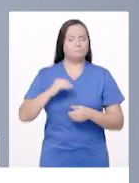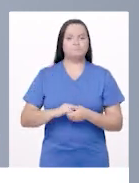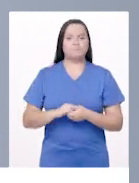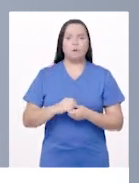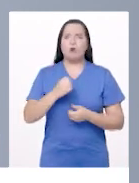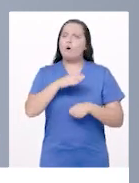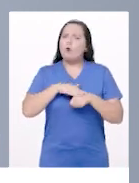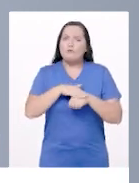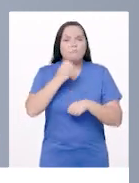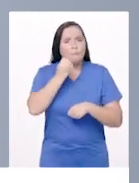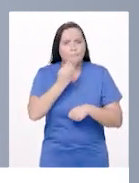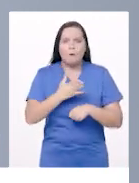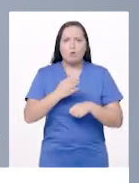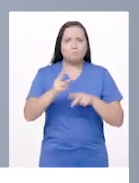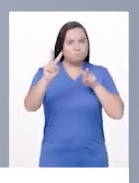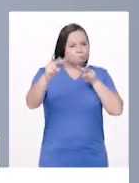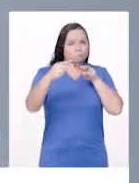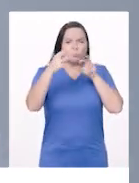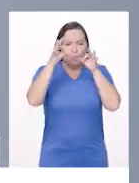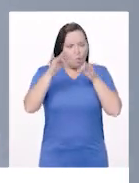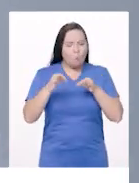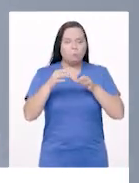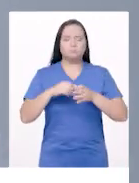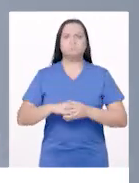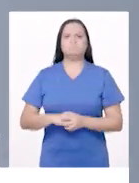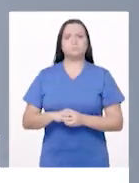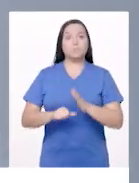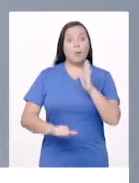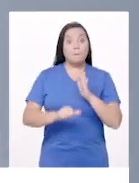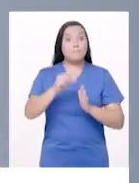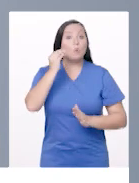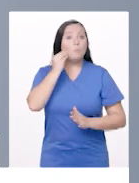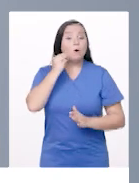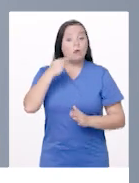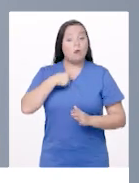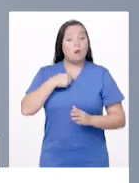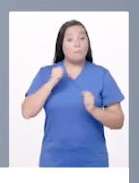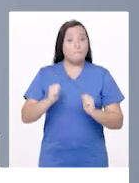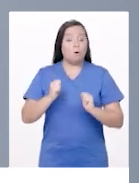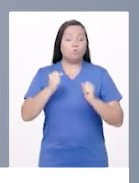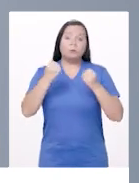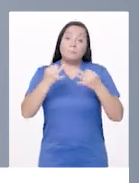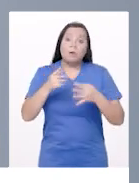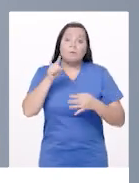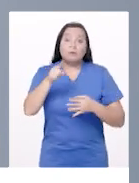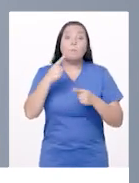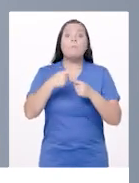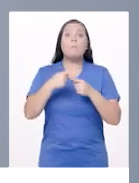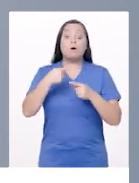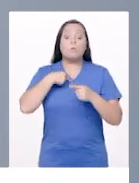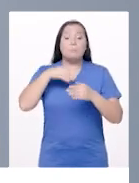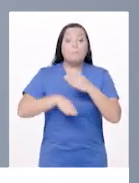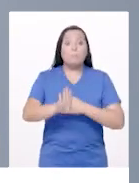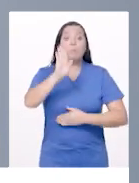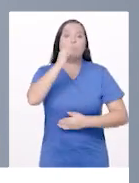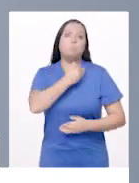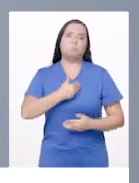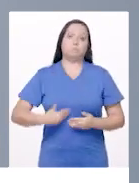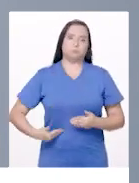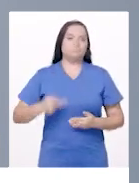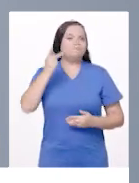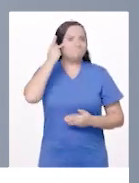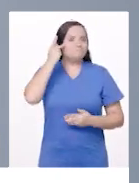A conversa boa é assim, olho no olho. Essa é a primeira oportunidade que eu tenho de explicar a você o que me levou a disputar essa eleição